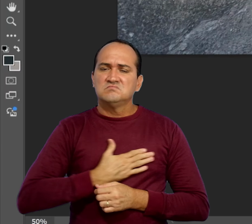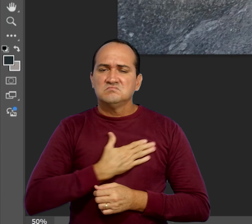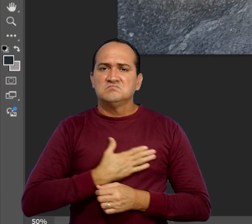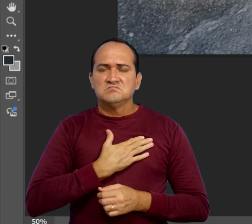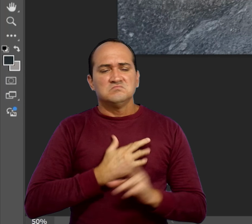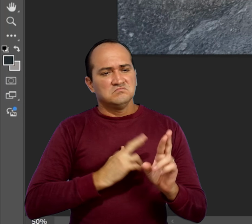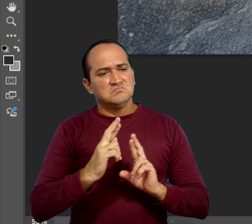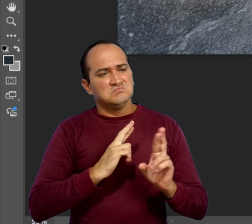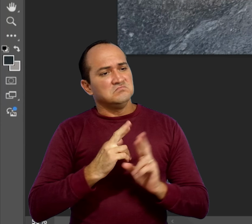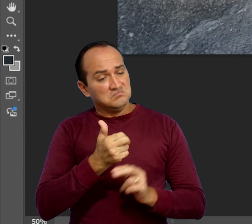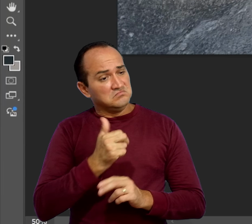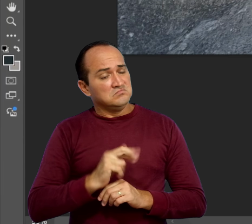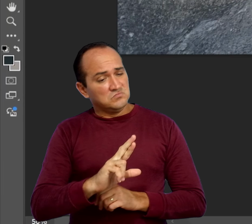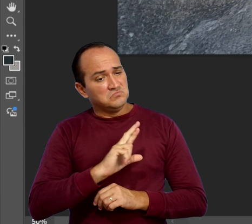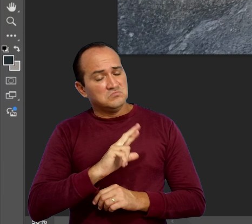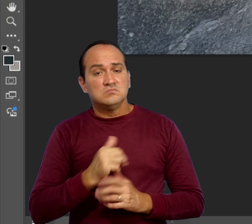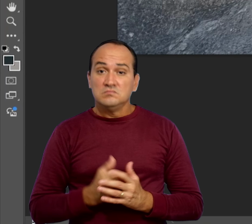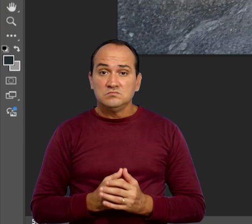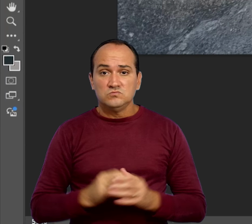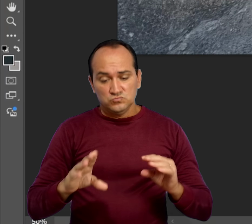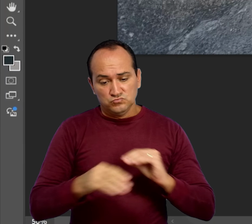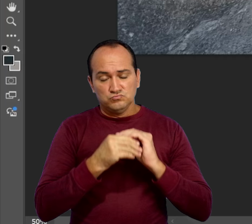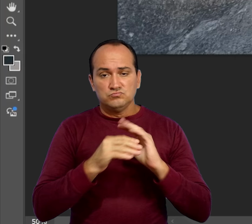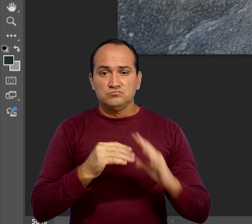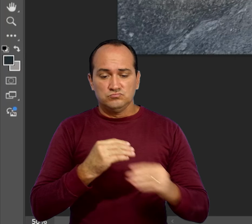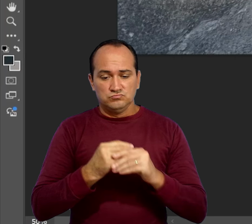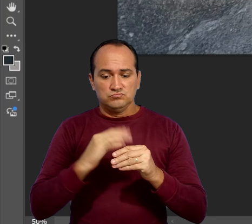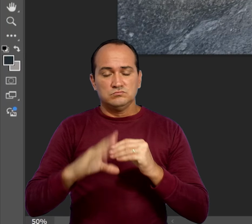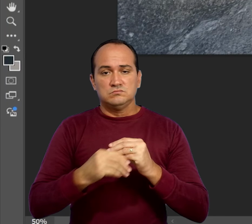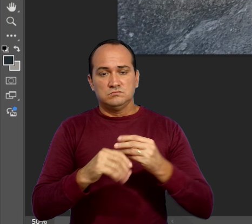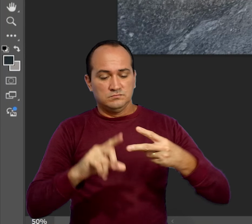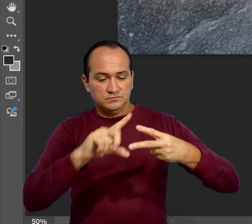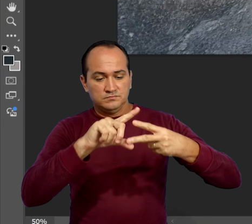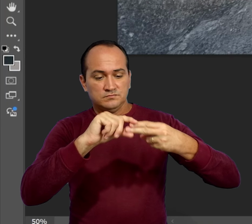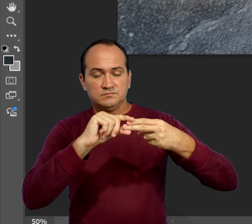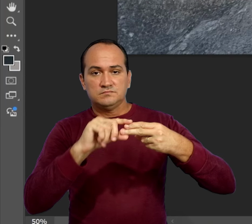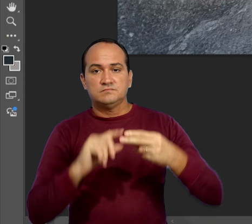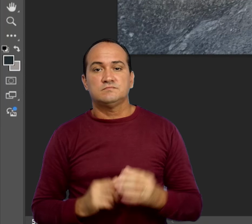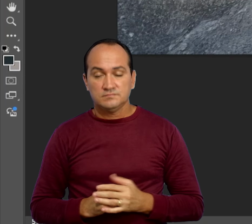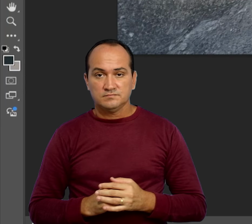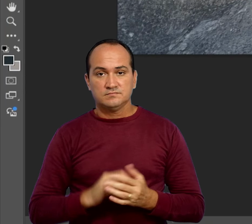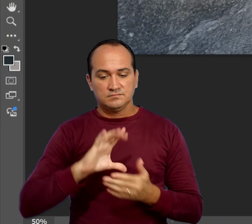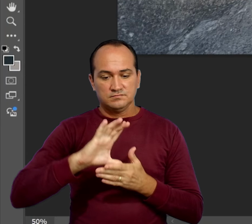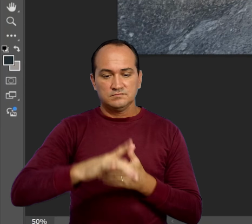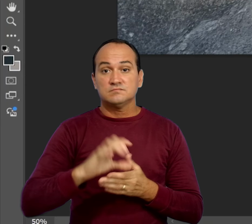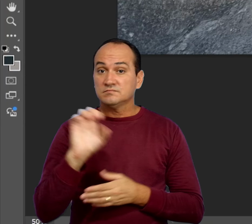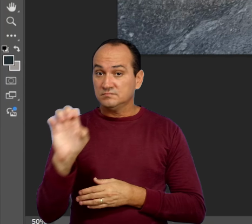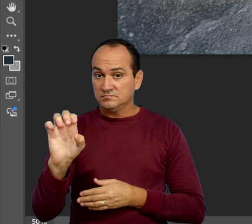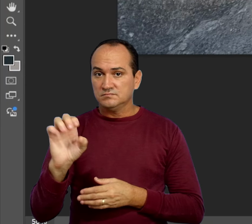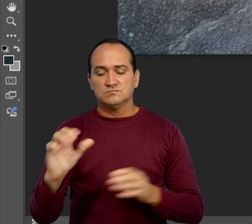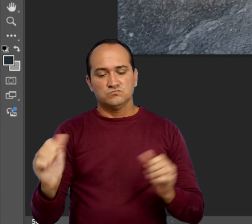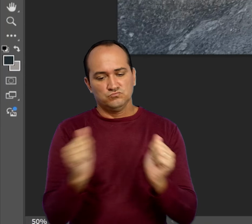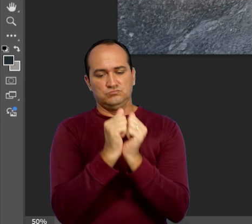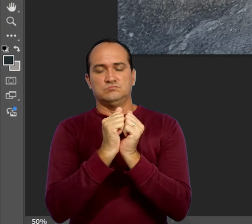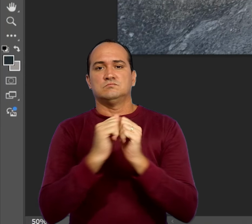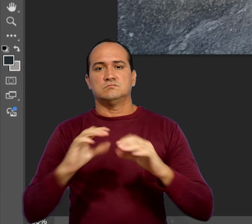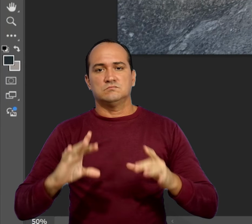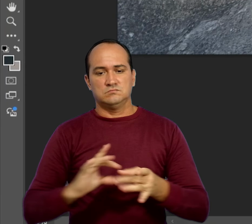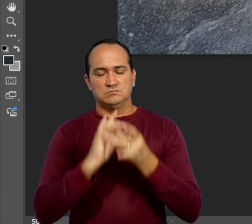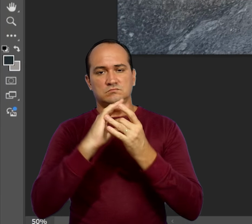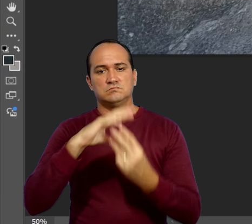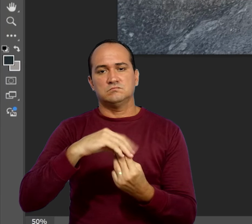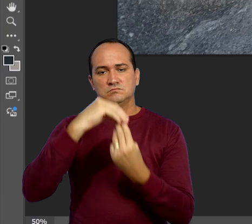acho que fiquei satisfeito com o resultado. Vou juntar então essas duas camadas, né? Seleciono aqui as duas com Shift e aperto Ctrl E para